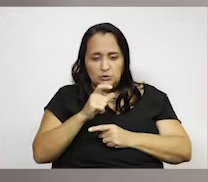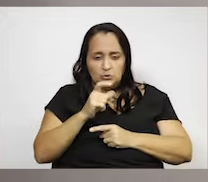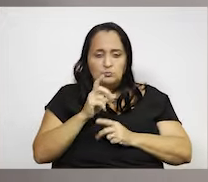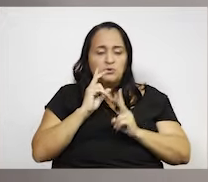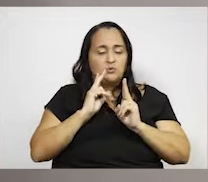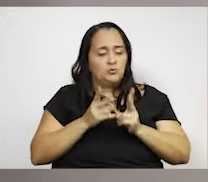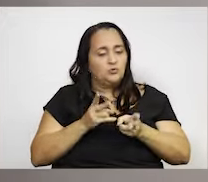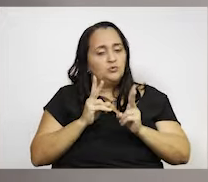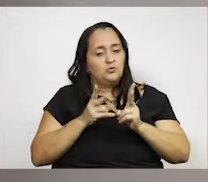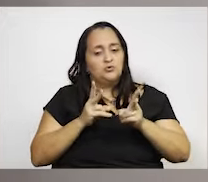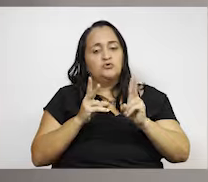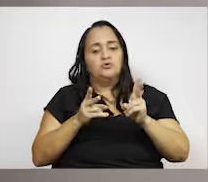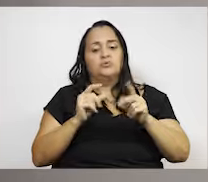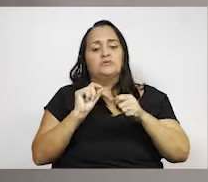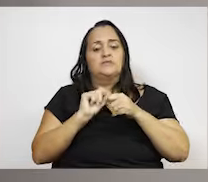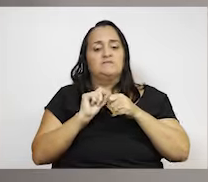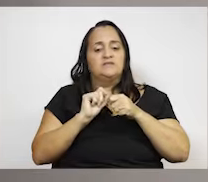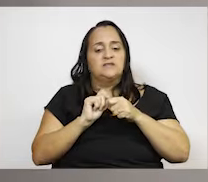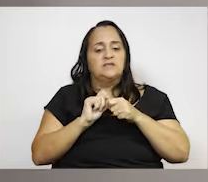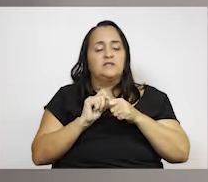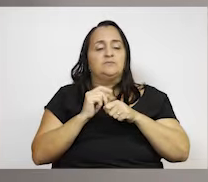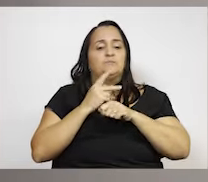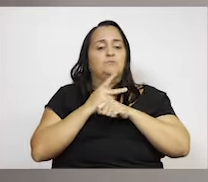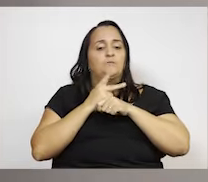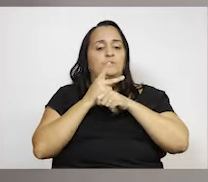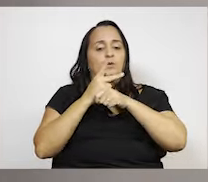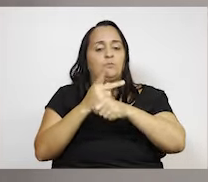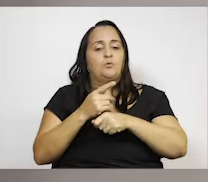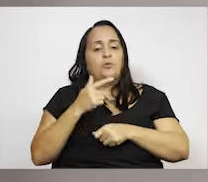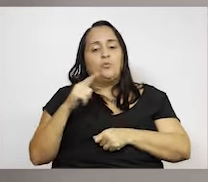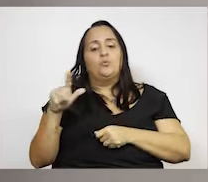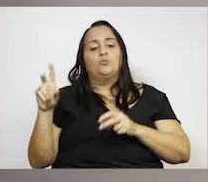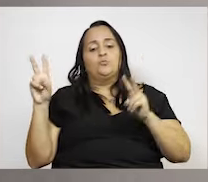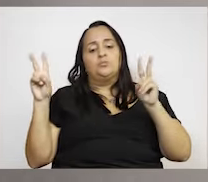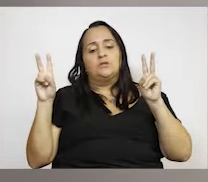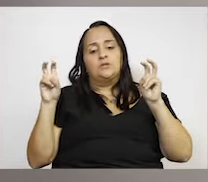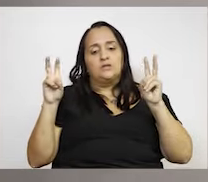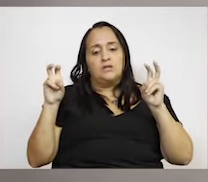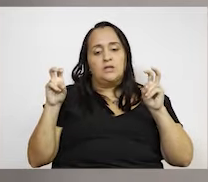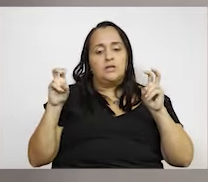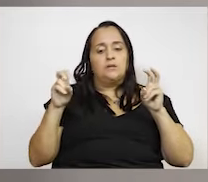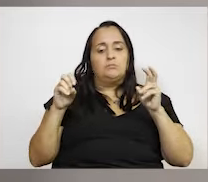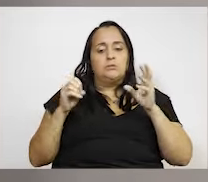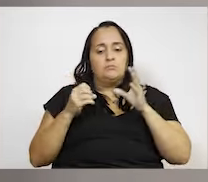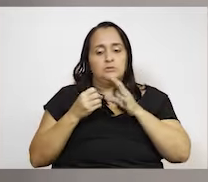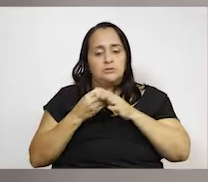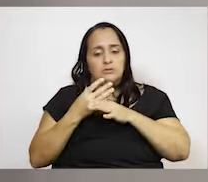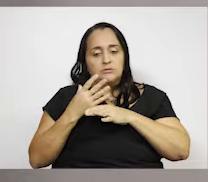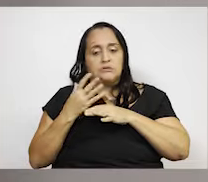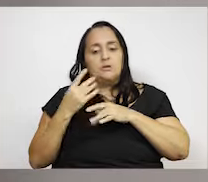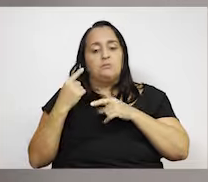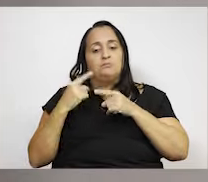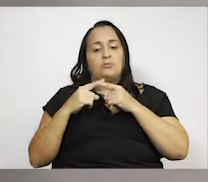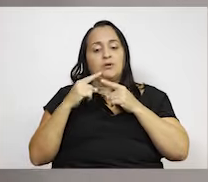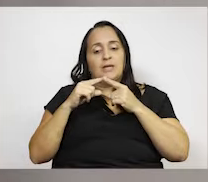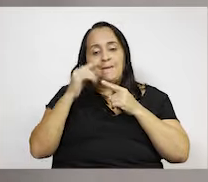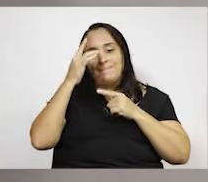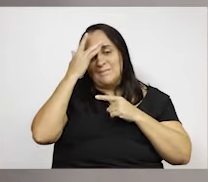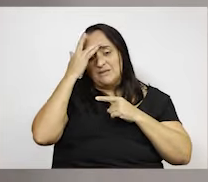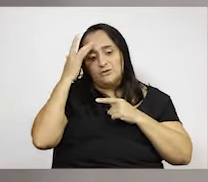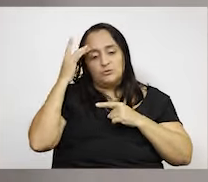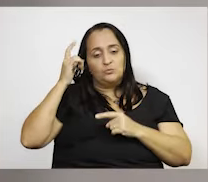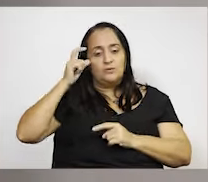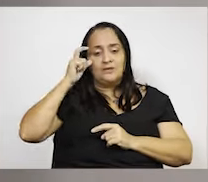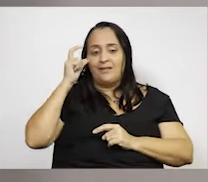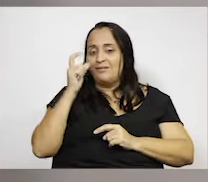essa matéria, aí a gente continua fazendo ela. Vai procurar outro tema, procura outra informação que possa render,